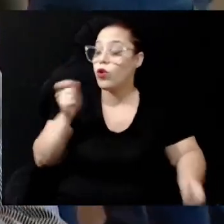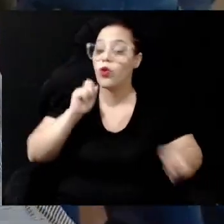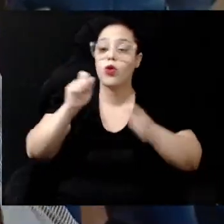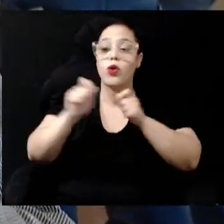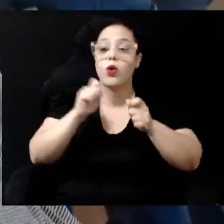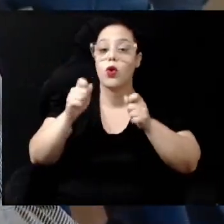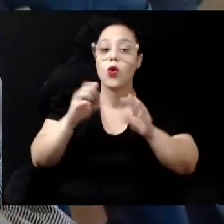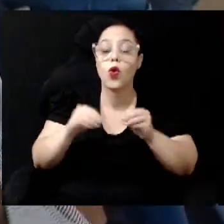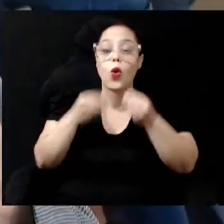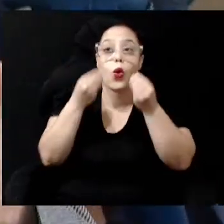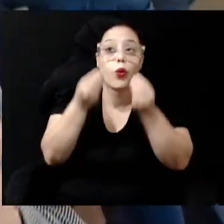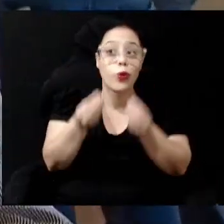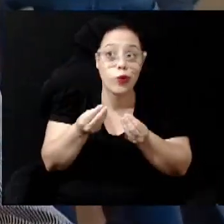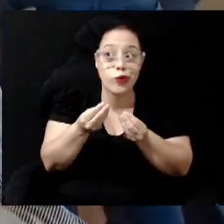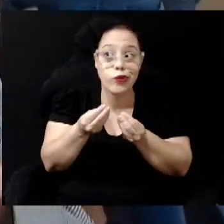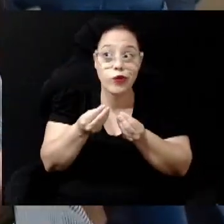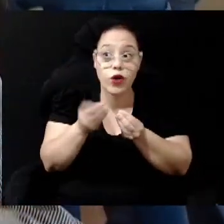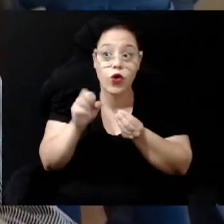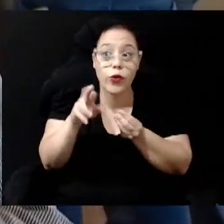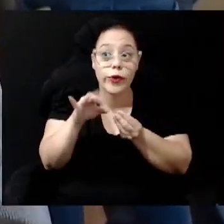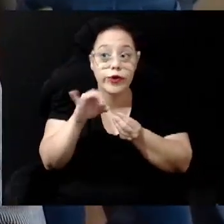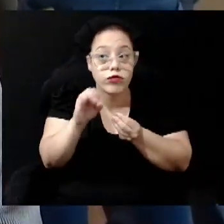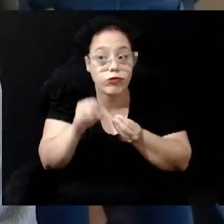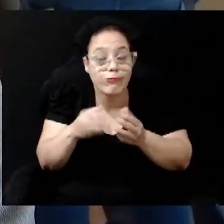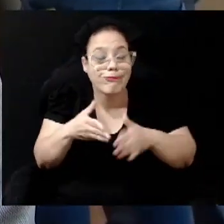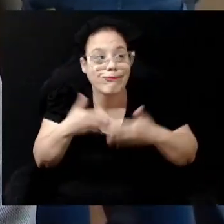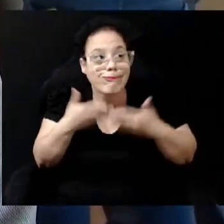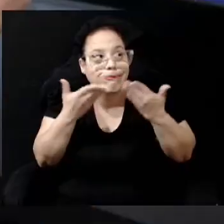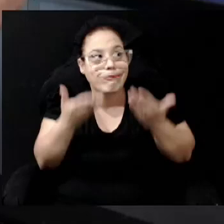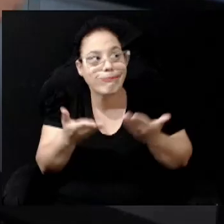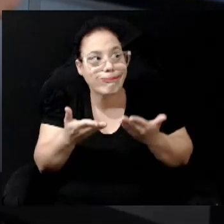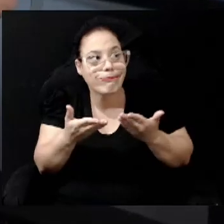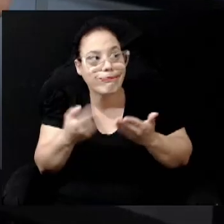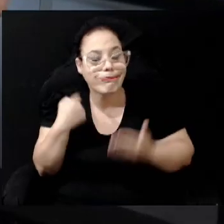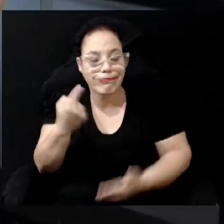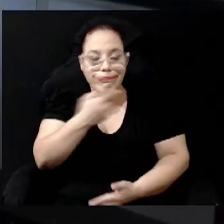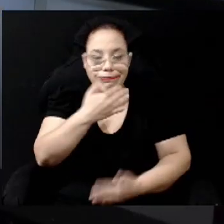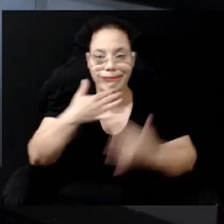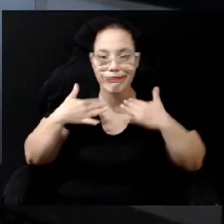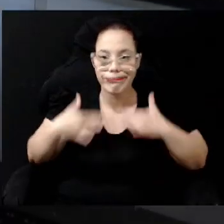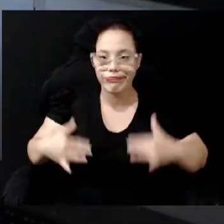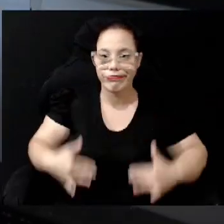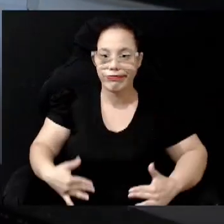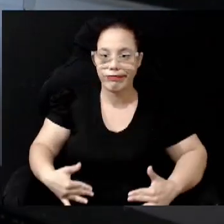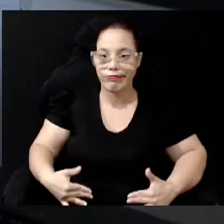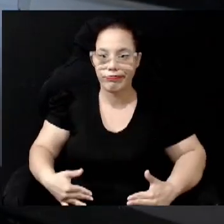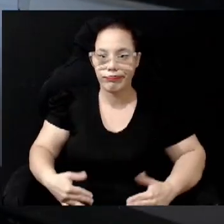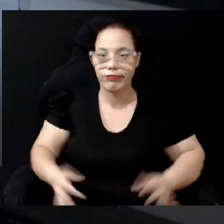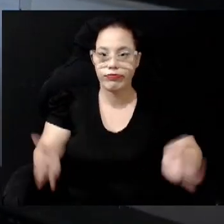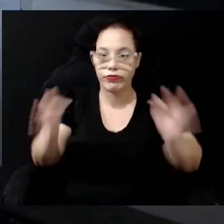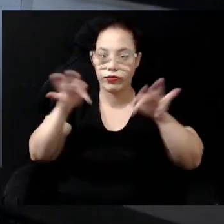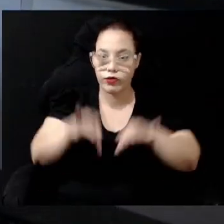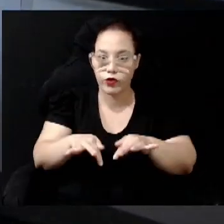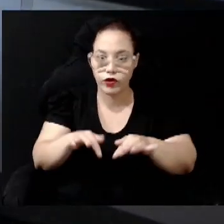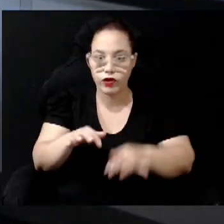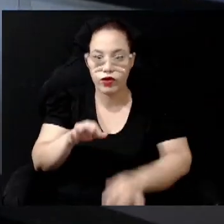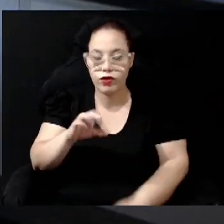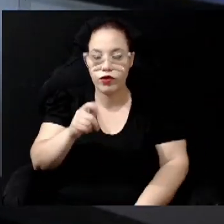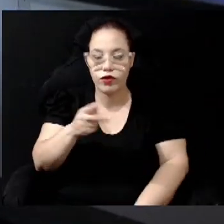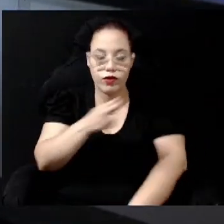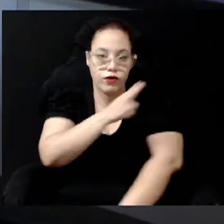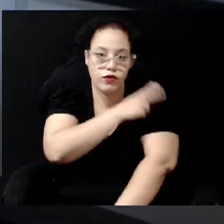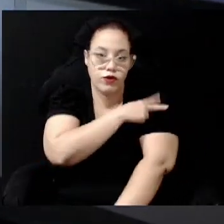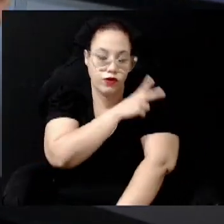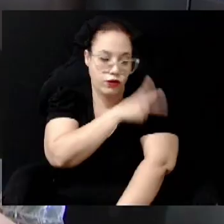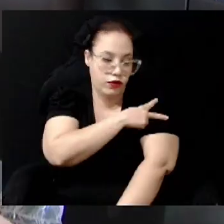dizer, que função tem alguns alimentos no nosso organismo. E nós vamos finalizar com o chefe, mostrando o